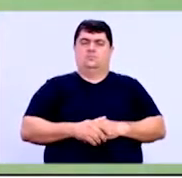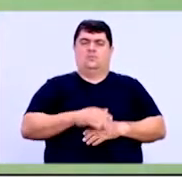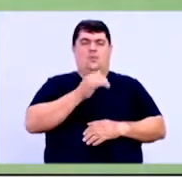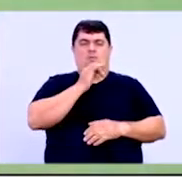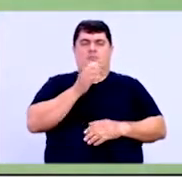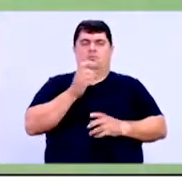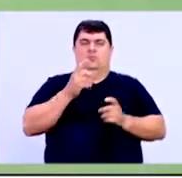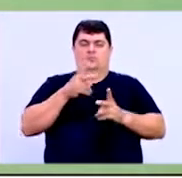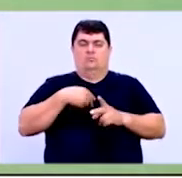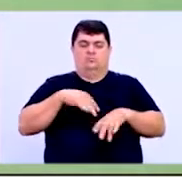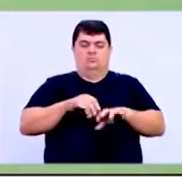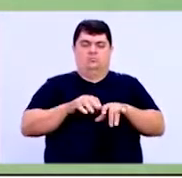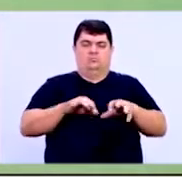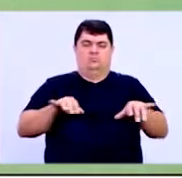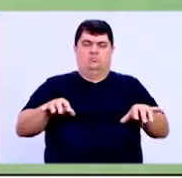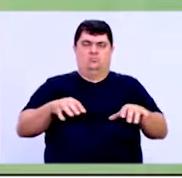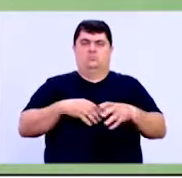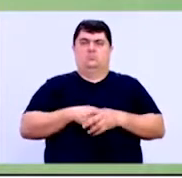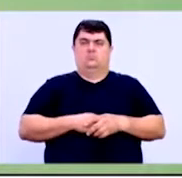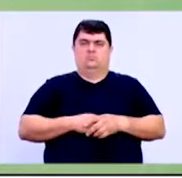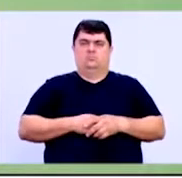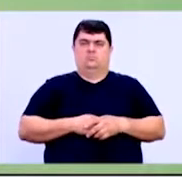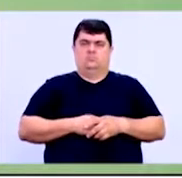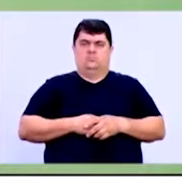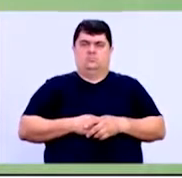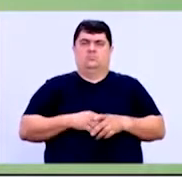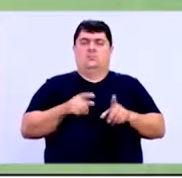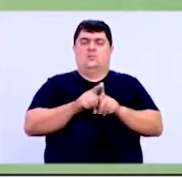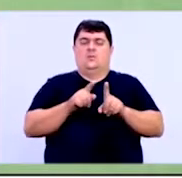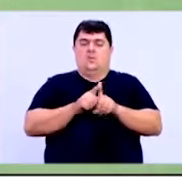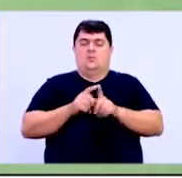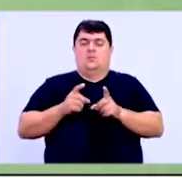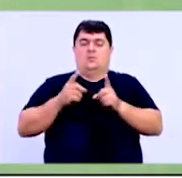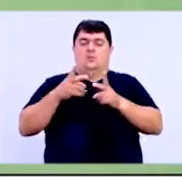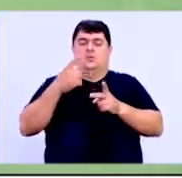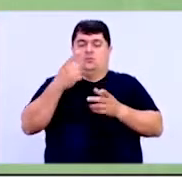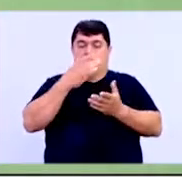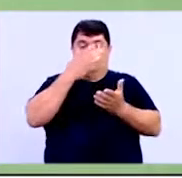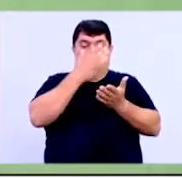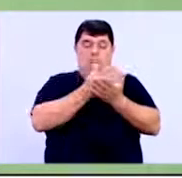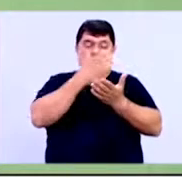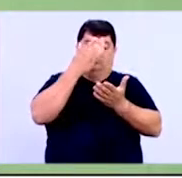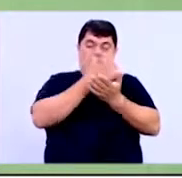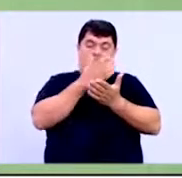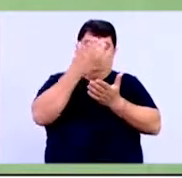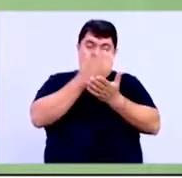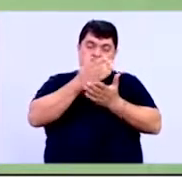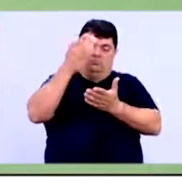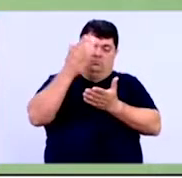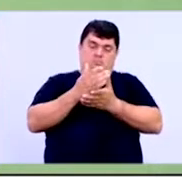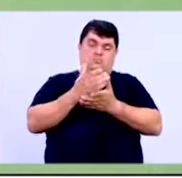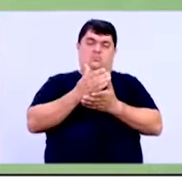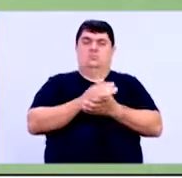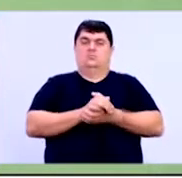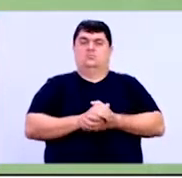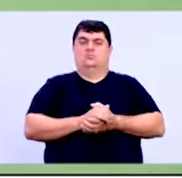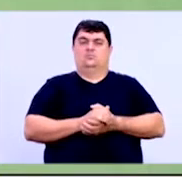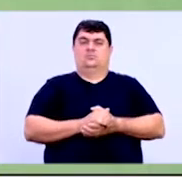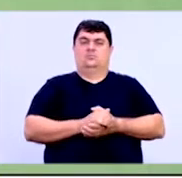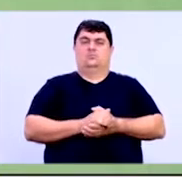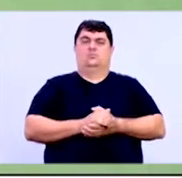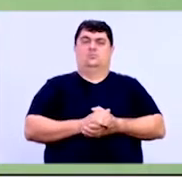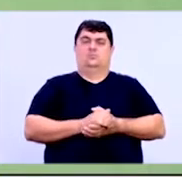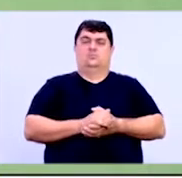teclado. E também fiz uma venda a prazo de R$ 700. Vendi um